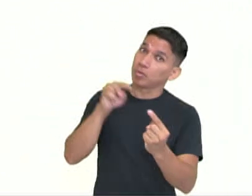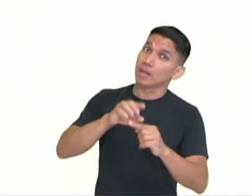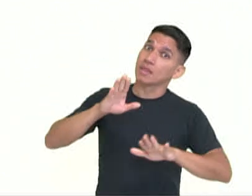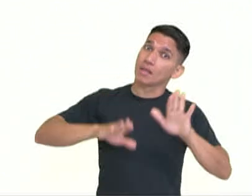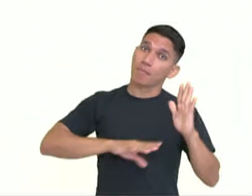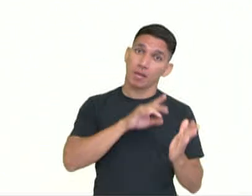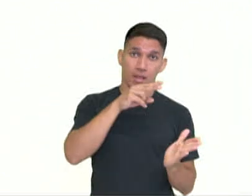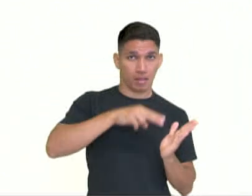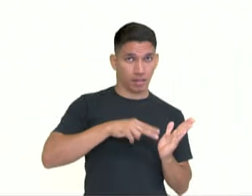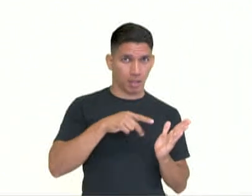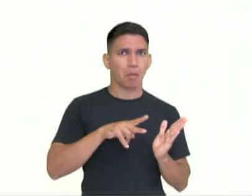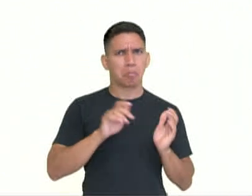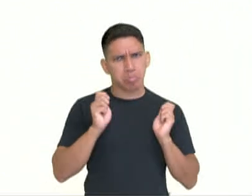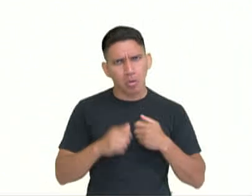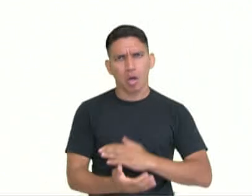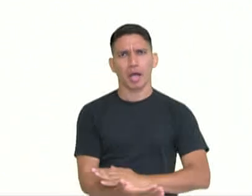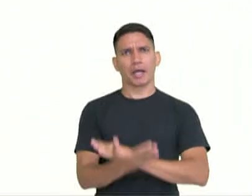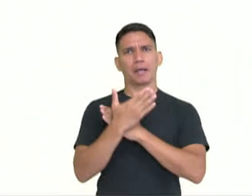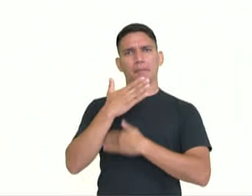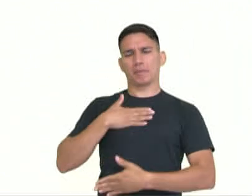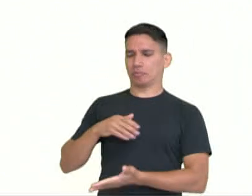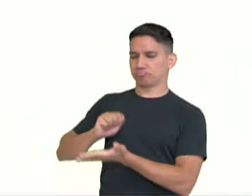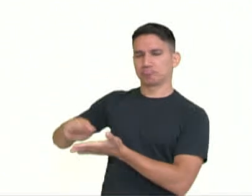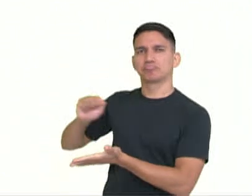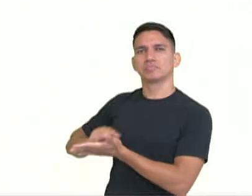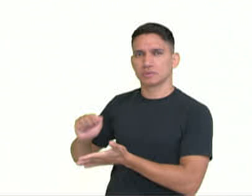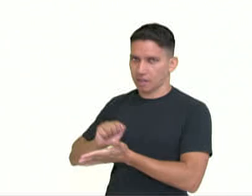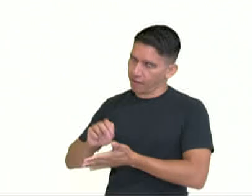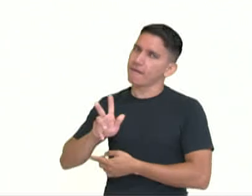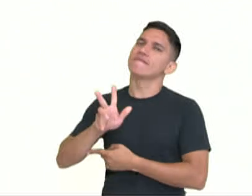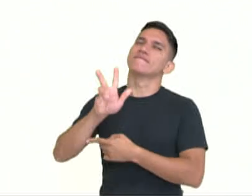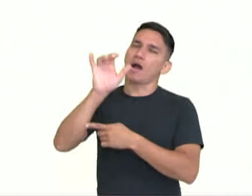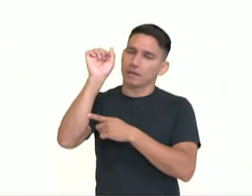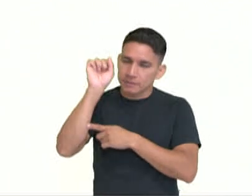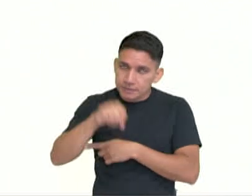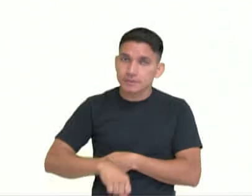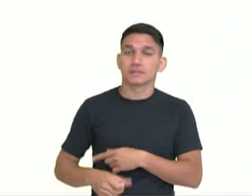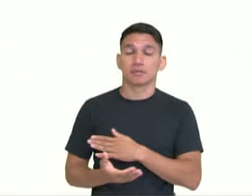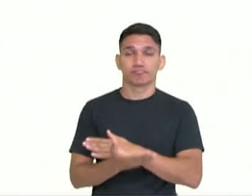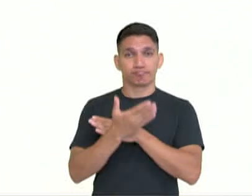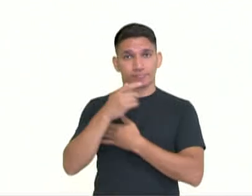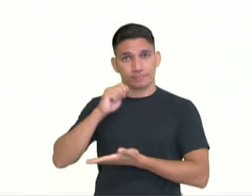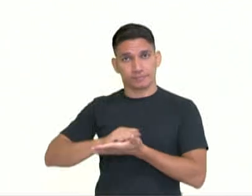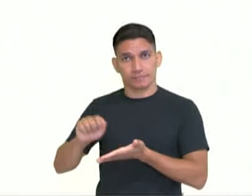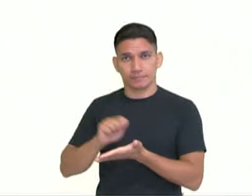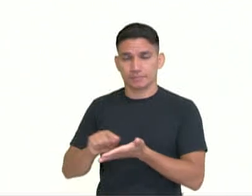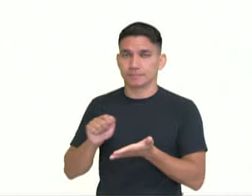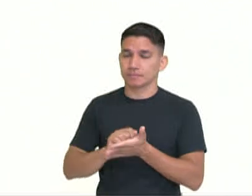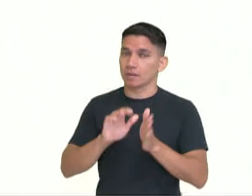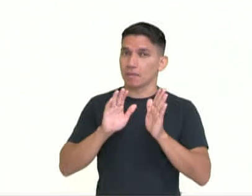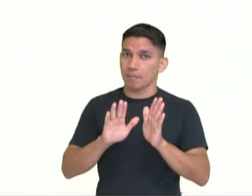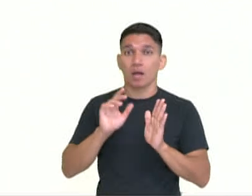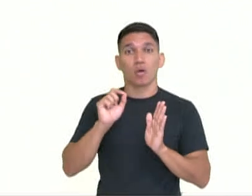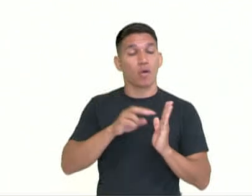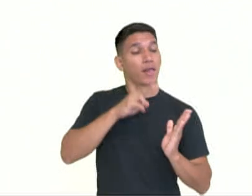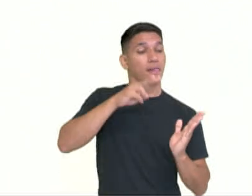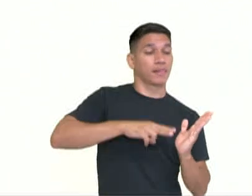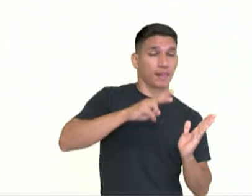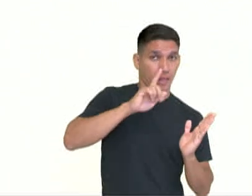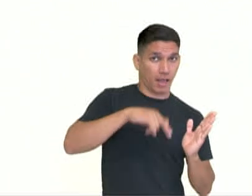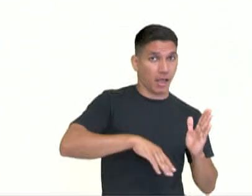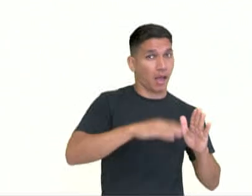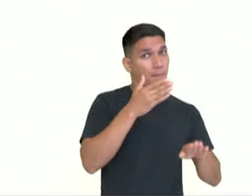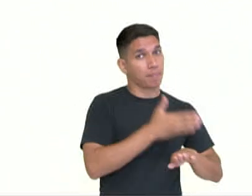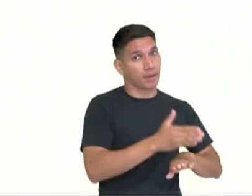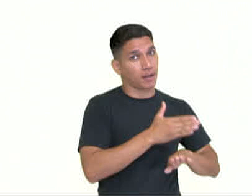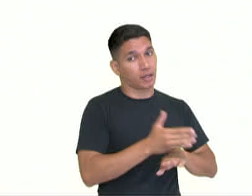leitura, pode sim te ajudar a melhorar a sua escrita, vai te ajudar a melhorar a escrita. No entanto, ler é uma prática, escrever